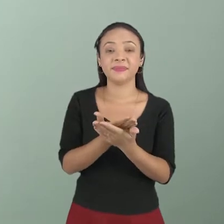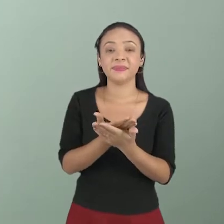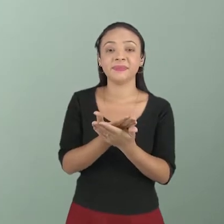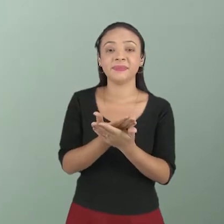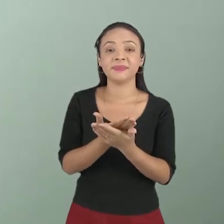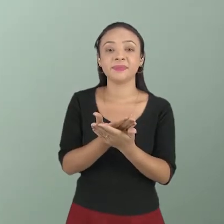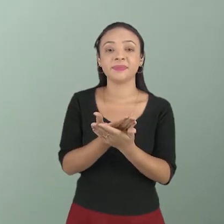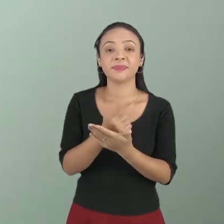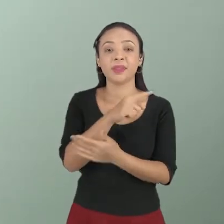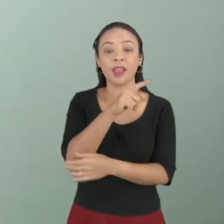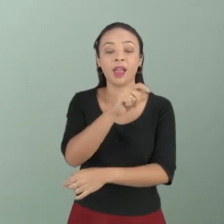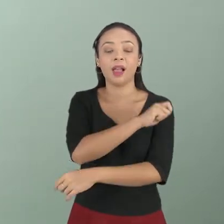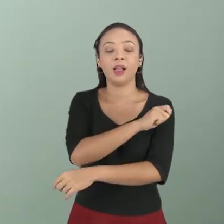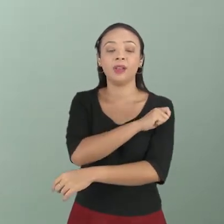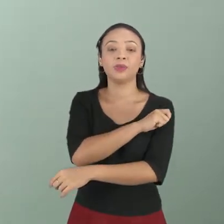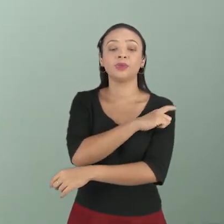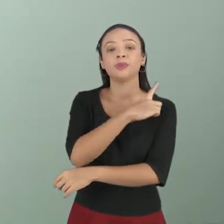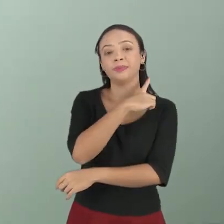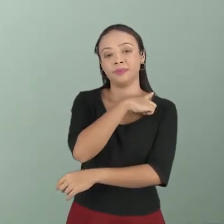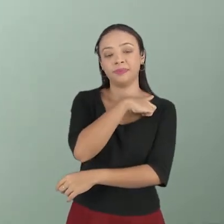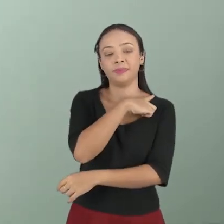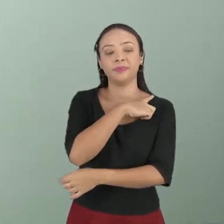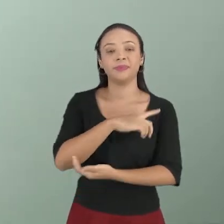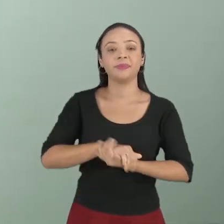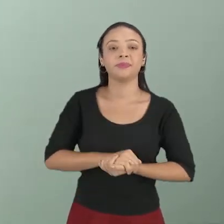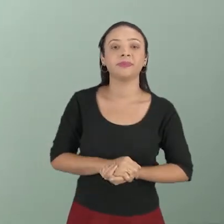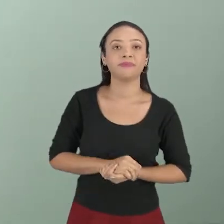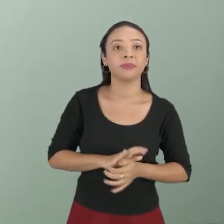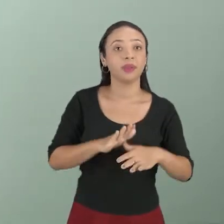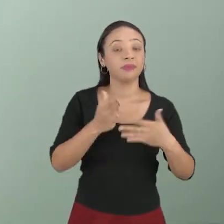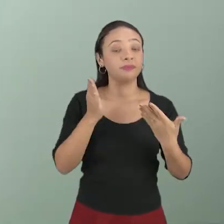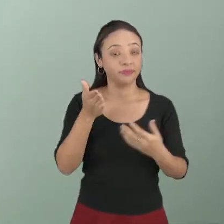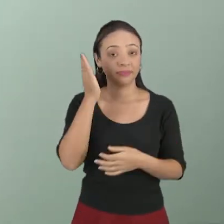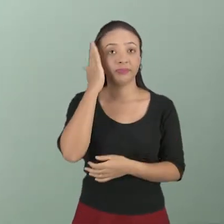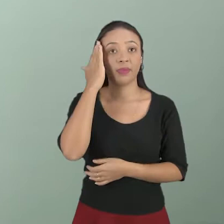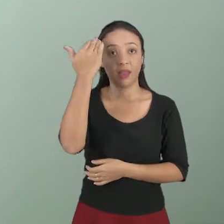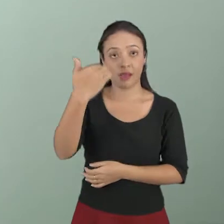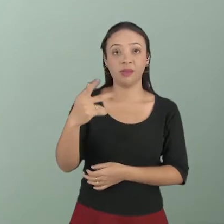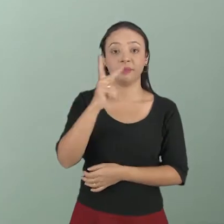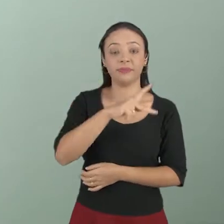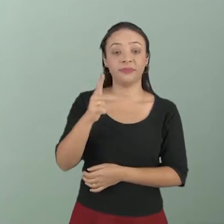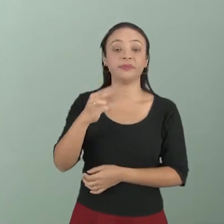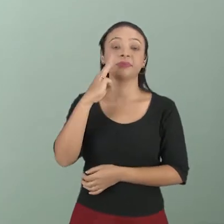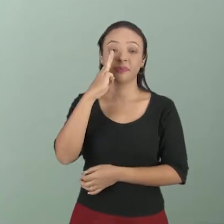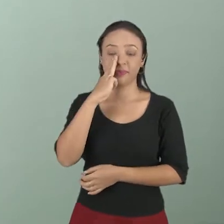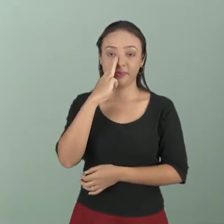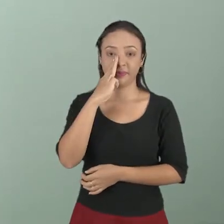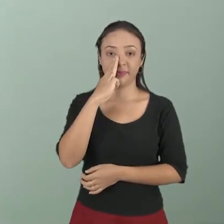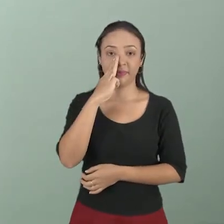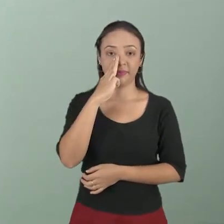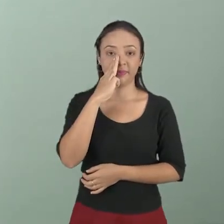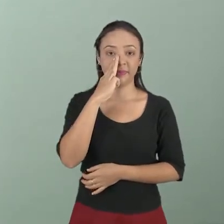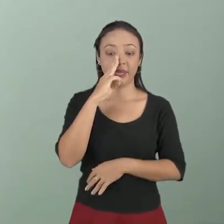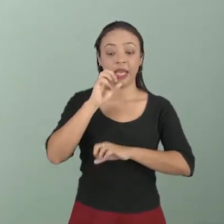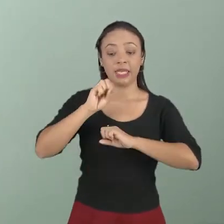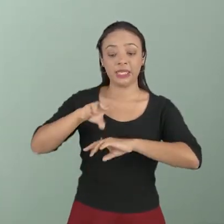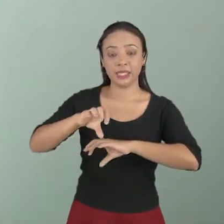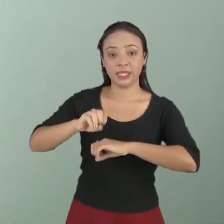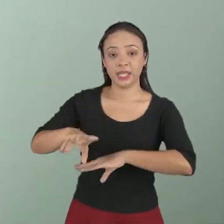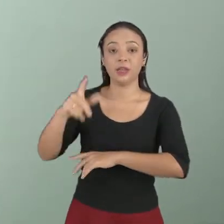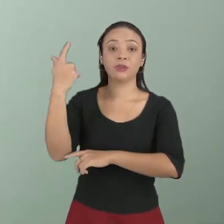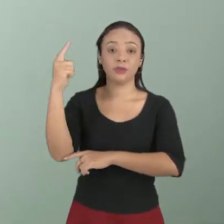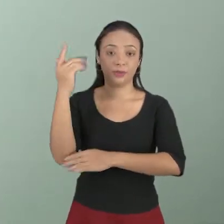você, aluno da primeira série do ensino médio. Como vocês já sabem, eu sou a professora Miriam Lira e ministro aulas